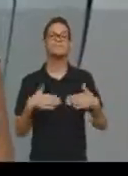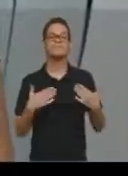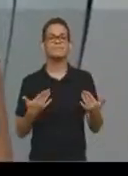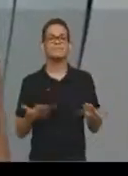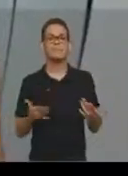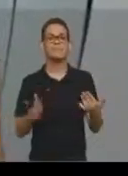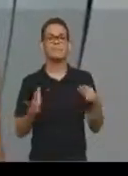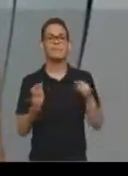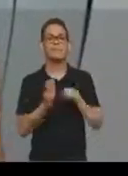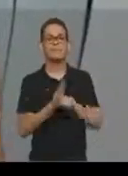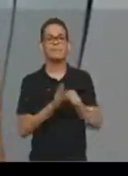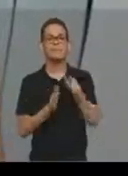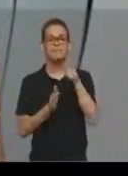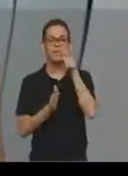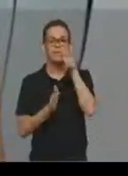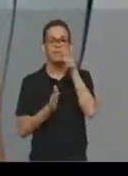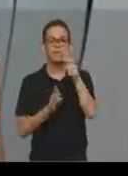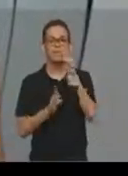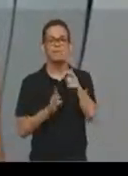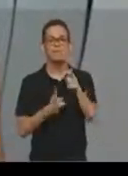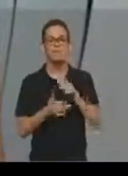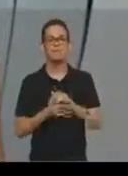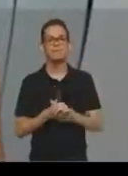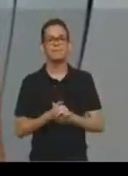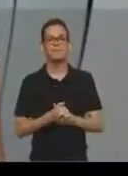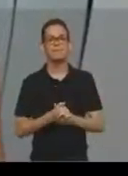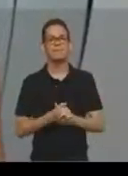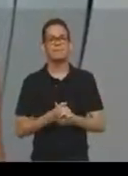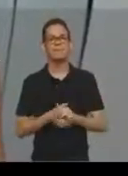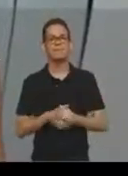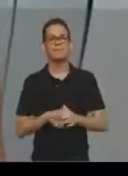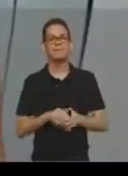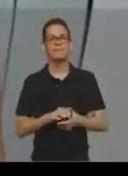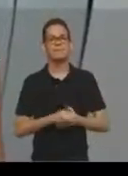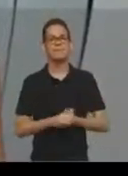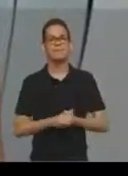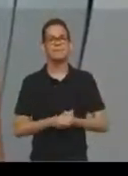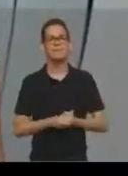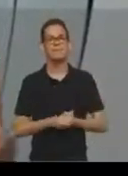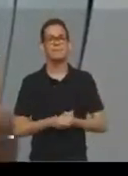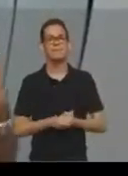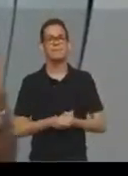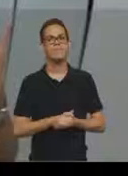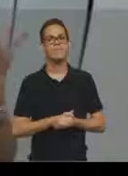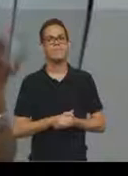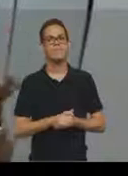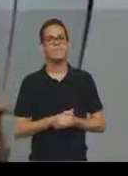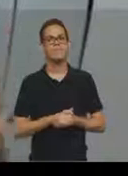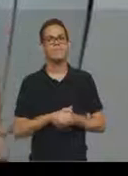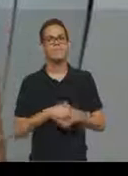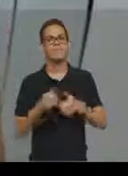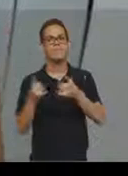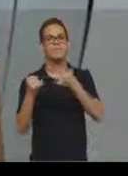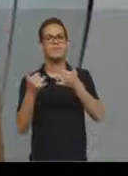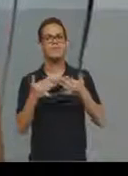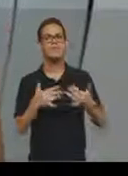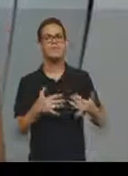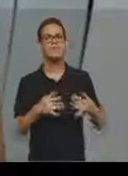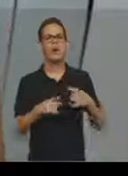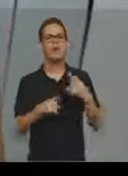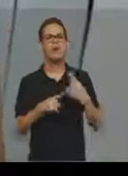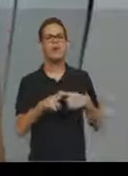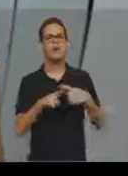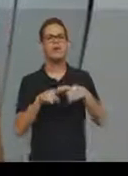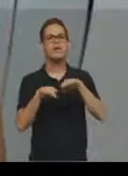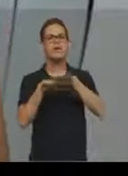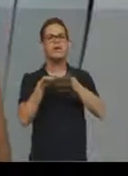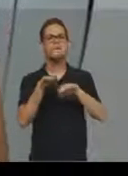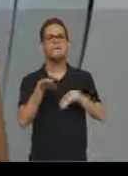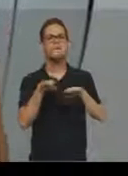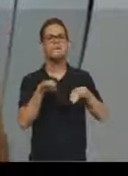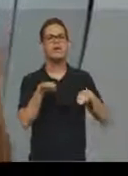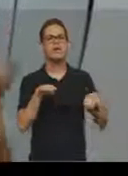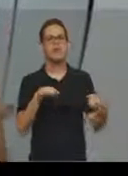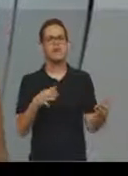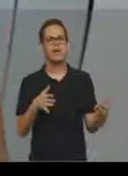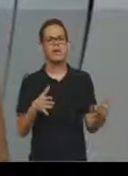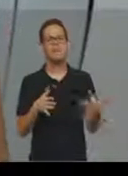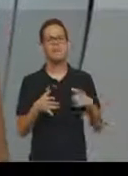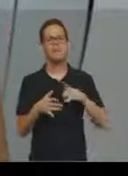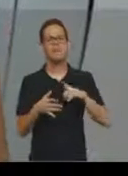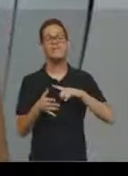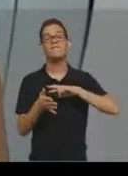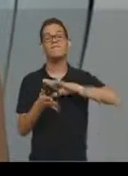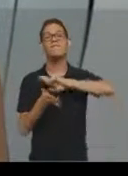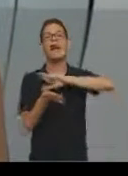pergunta muito interessante, ao mesmo tempo muito complexa, né? Falar do porquê da desigualdade, né? Nós podemos falar de